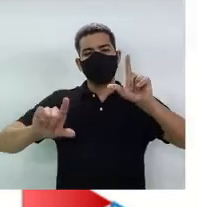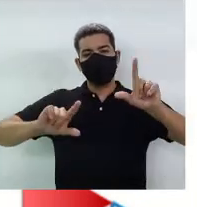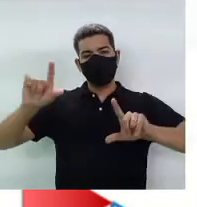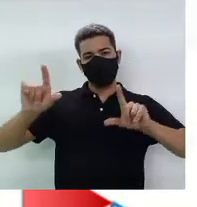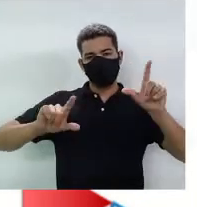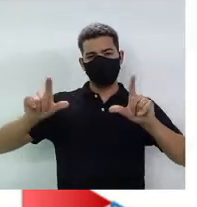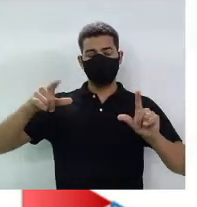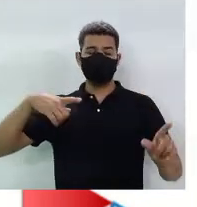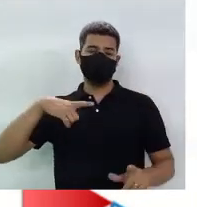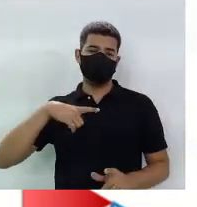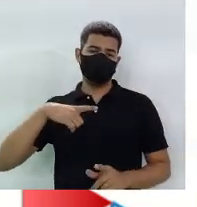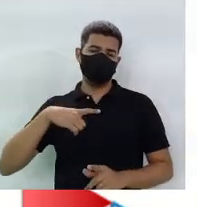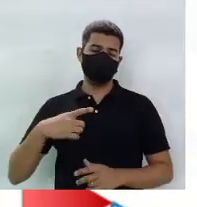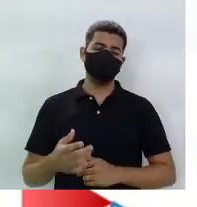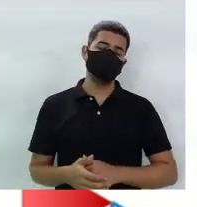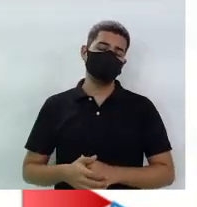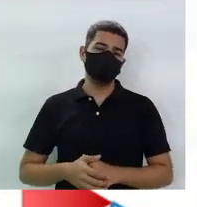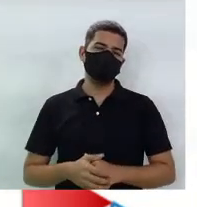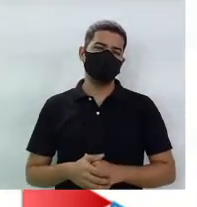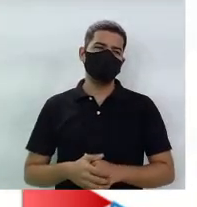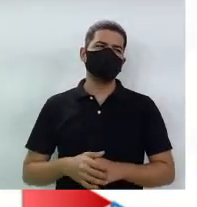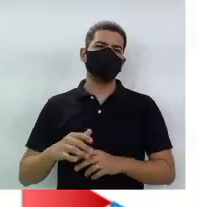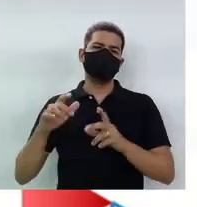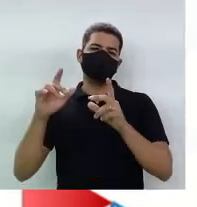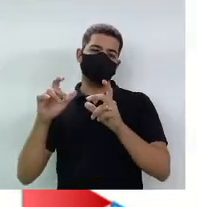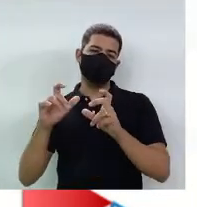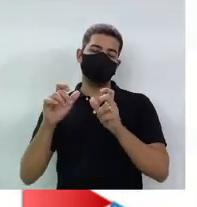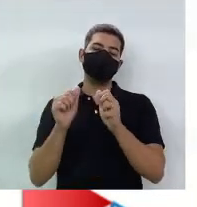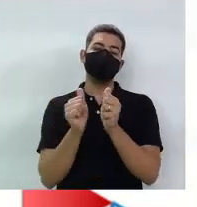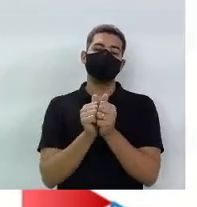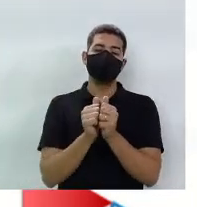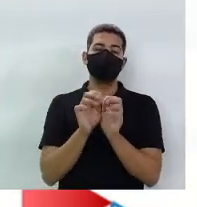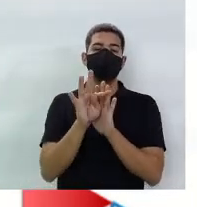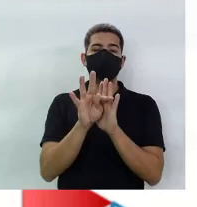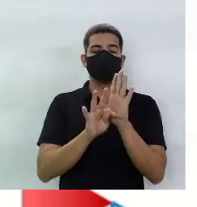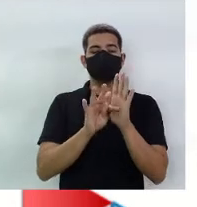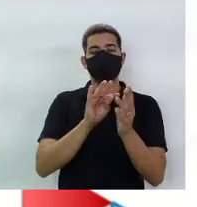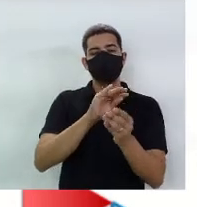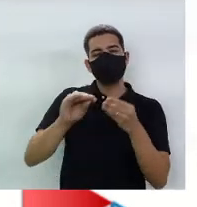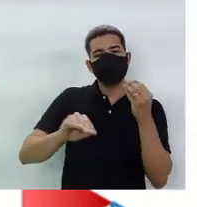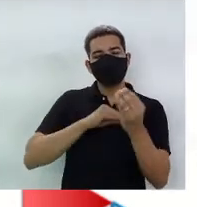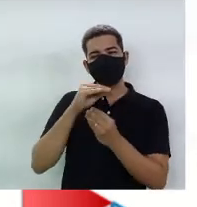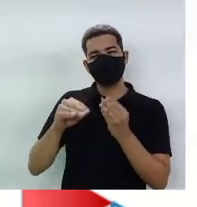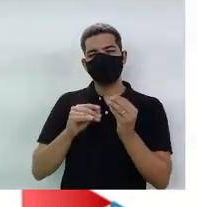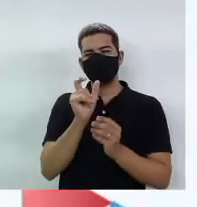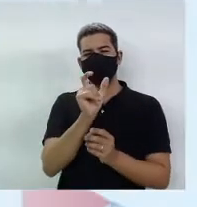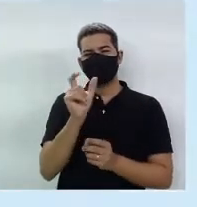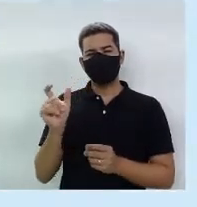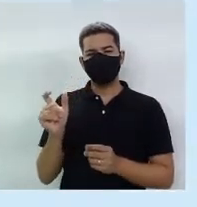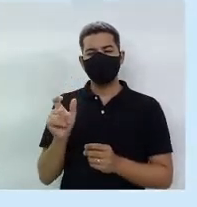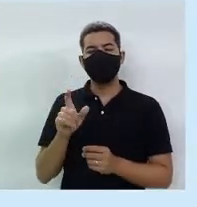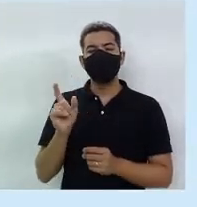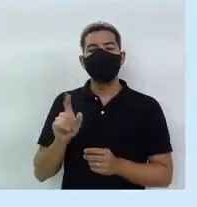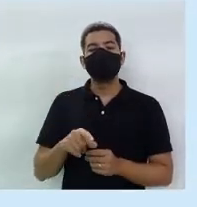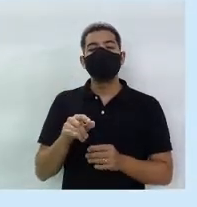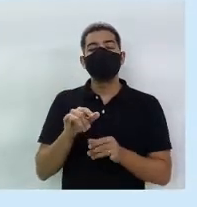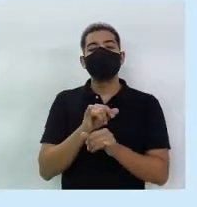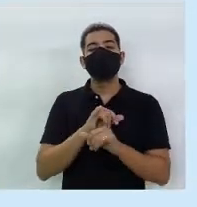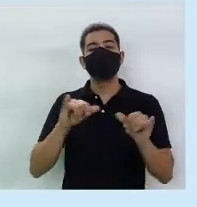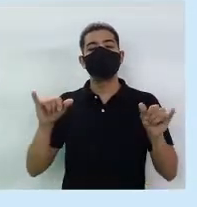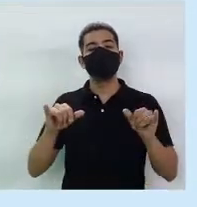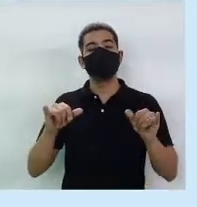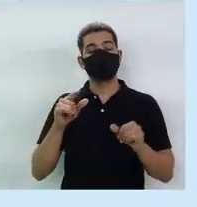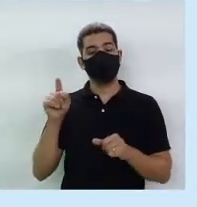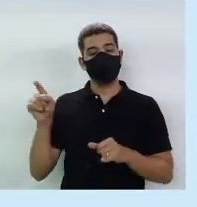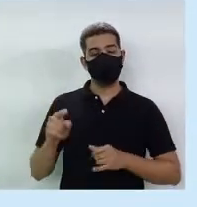verbal, justamente a fotografia, juntando com as palavras, pretende o quê? Anunciar, mostrar